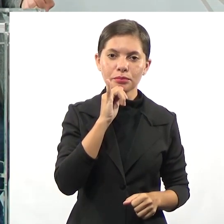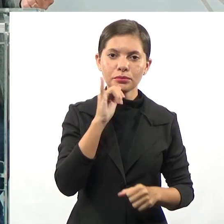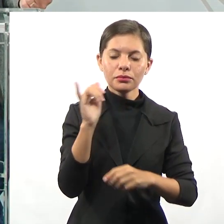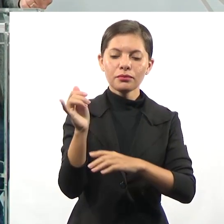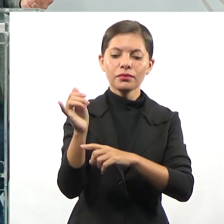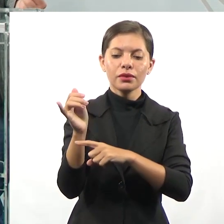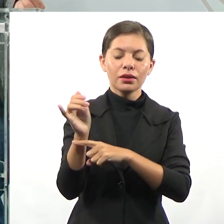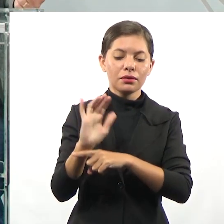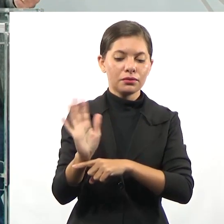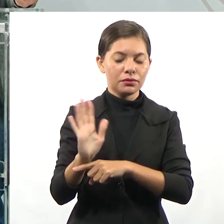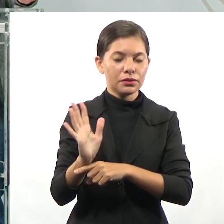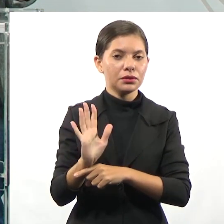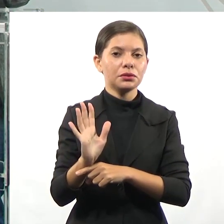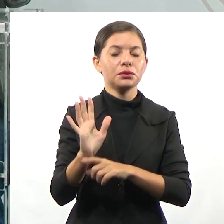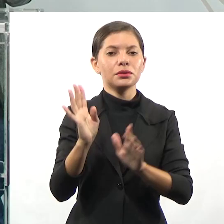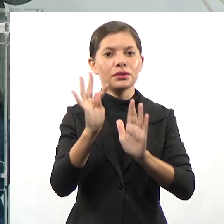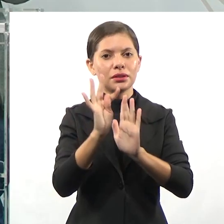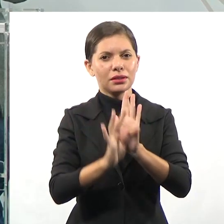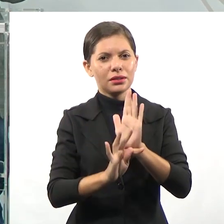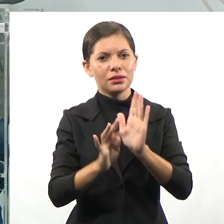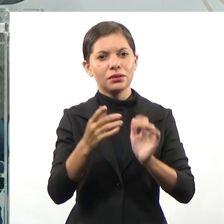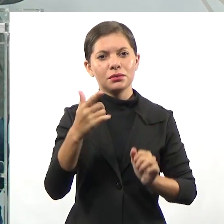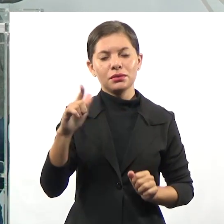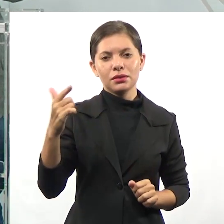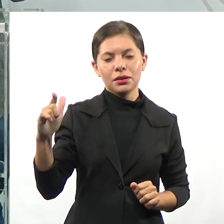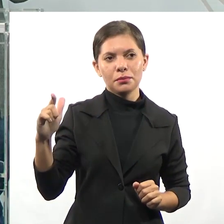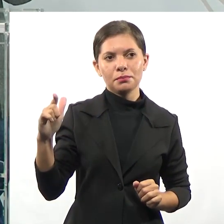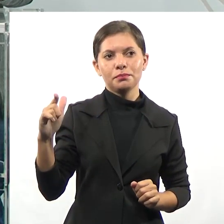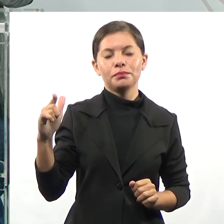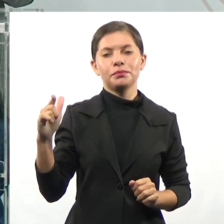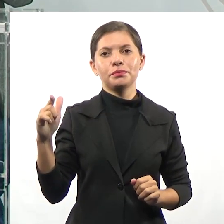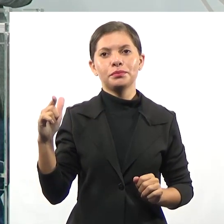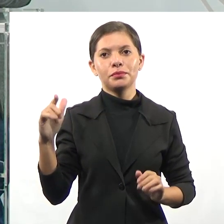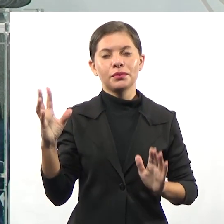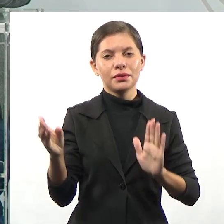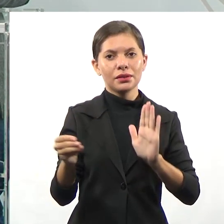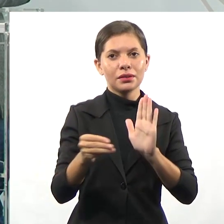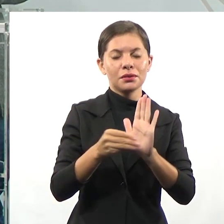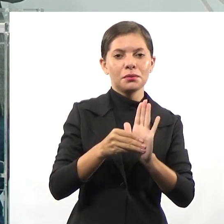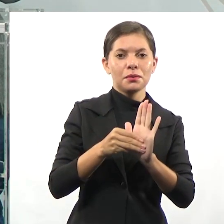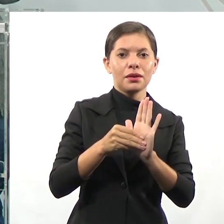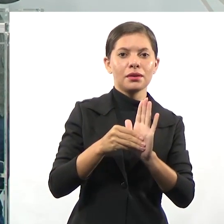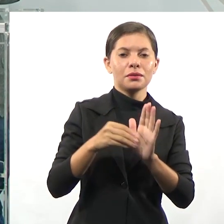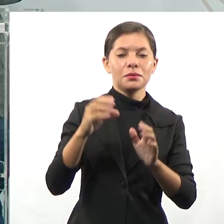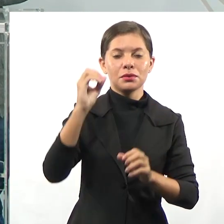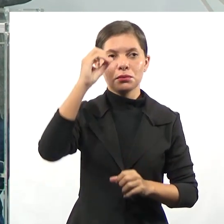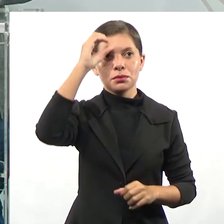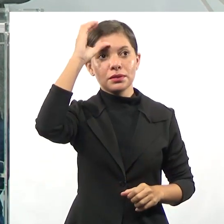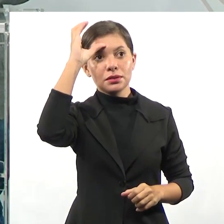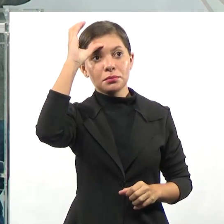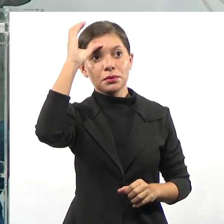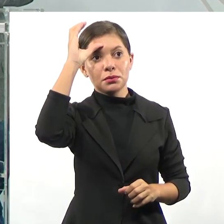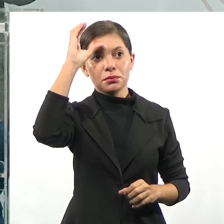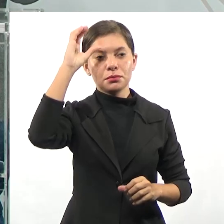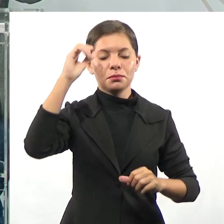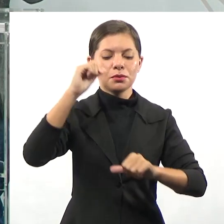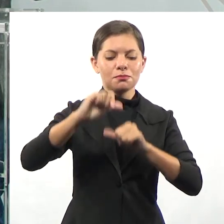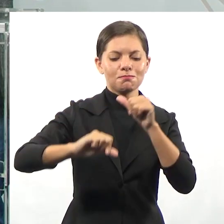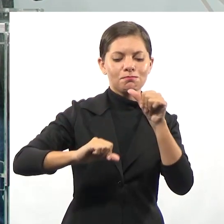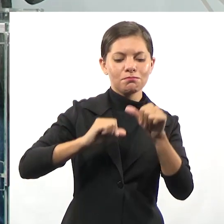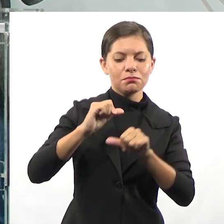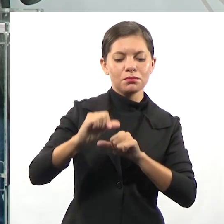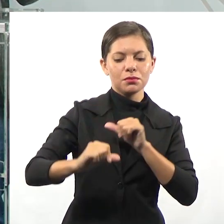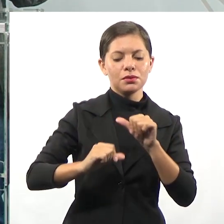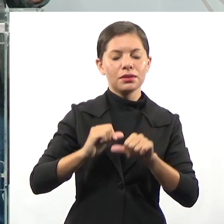conhecimentos extraídos. Eu posso personalizar a aprendizagem daquele aluno com base no seu histórico e com base no conhecimento